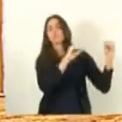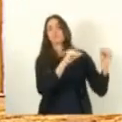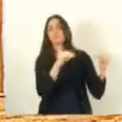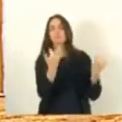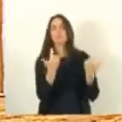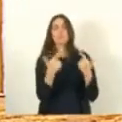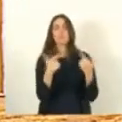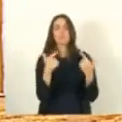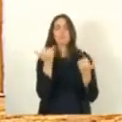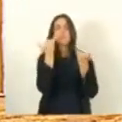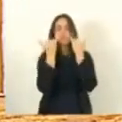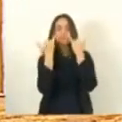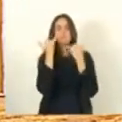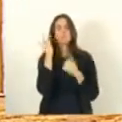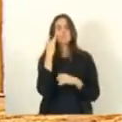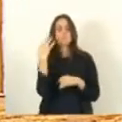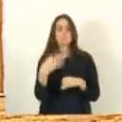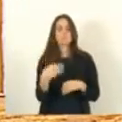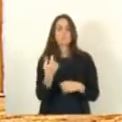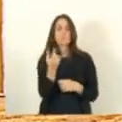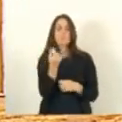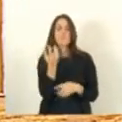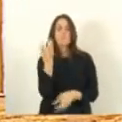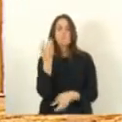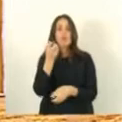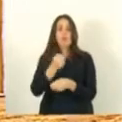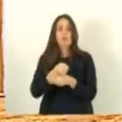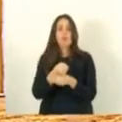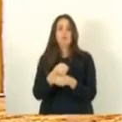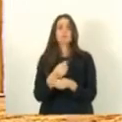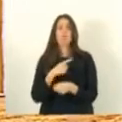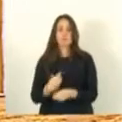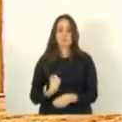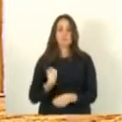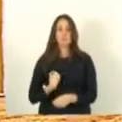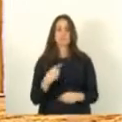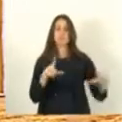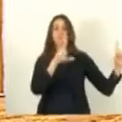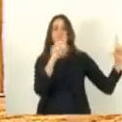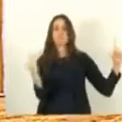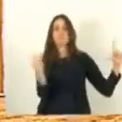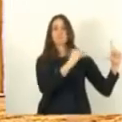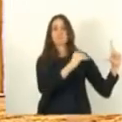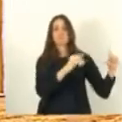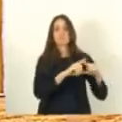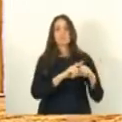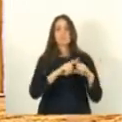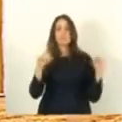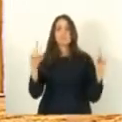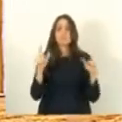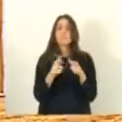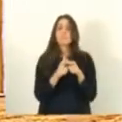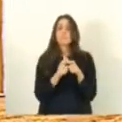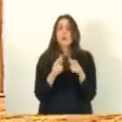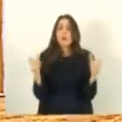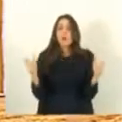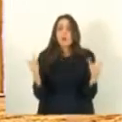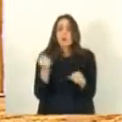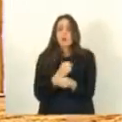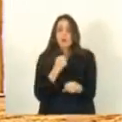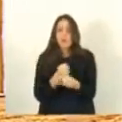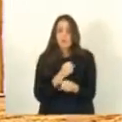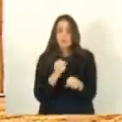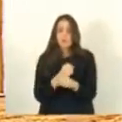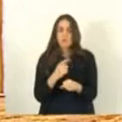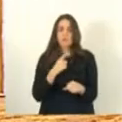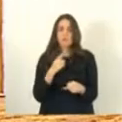um dado que deveria estar. O valor da obra normalmente existe. Mas a maior parte das obras públicas são